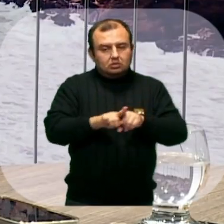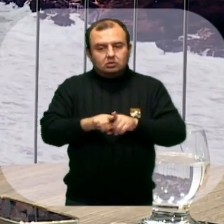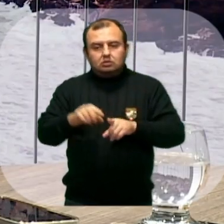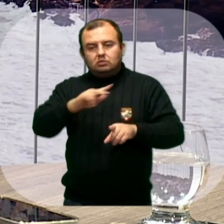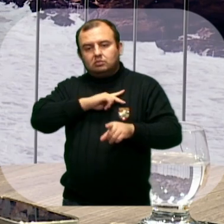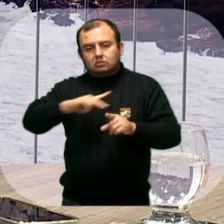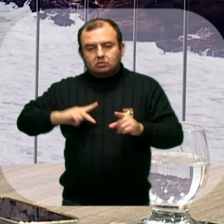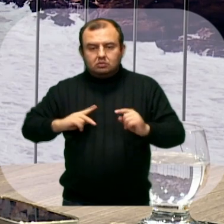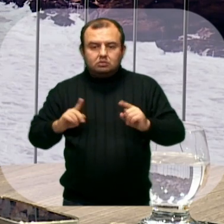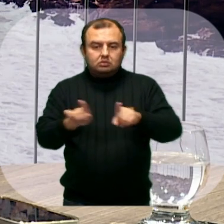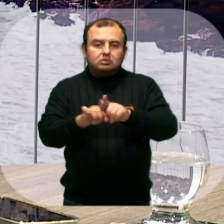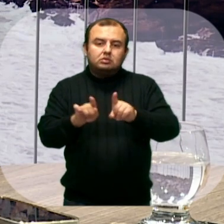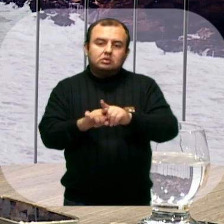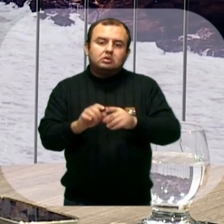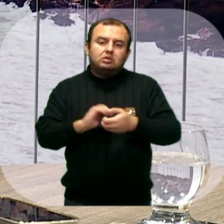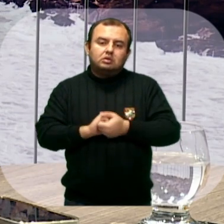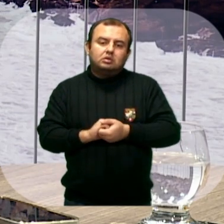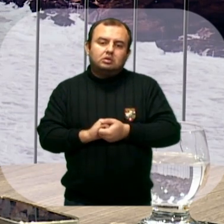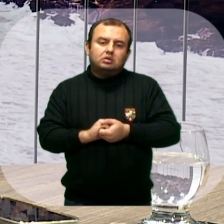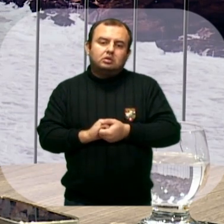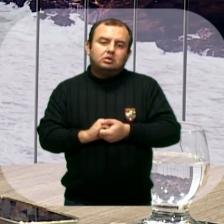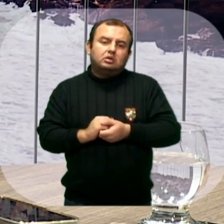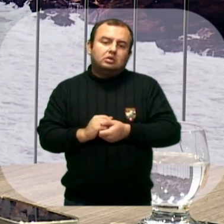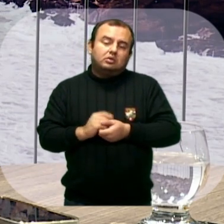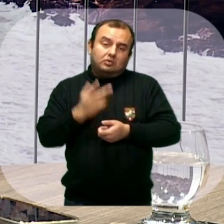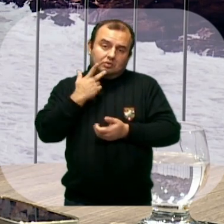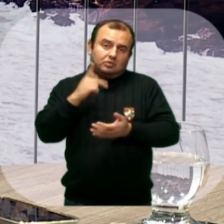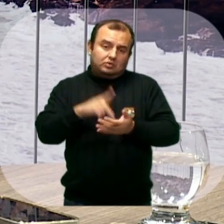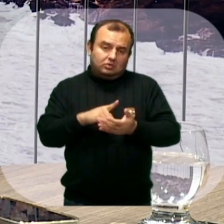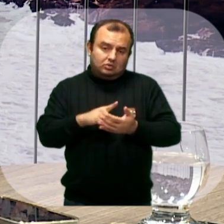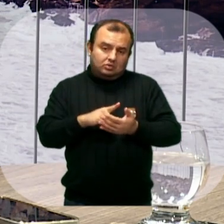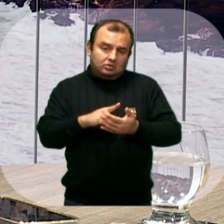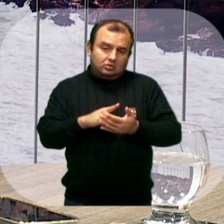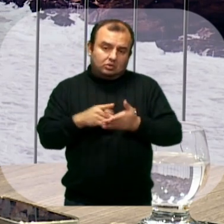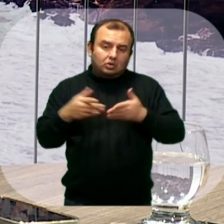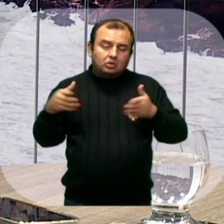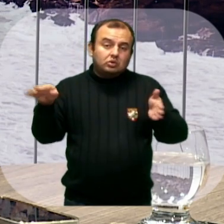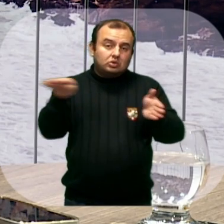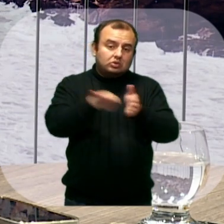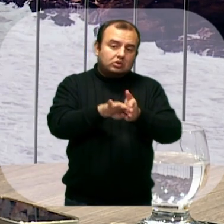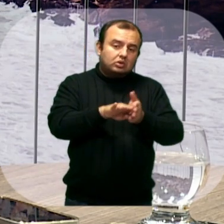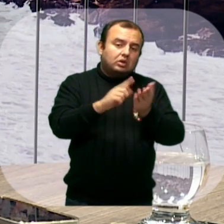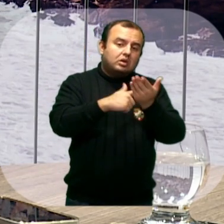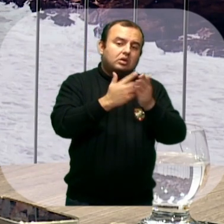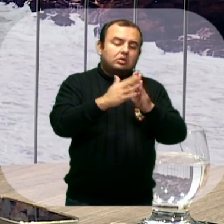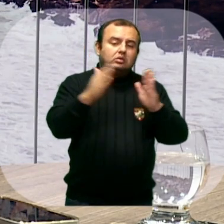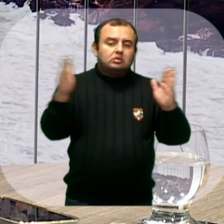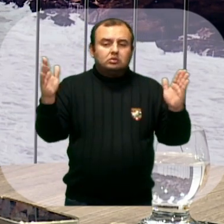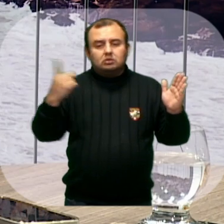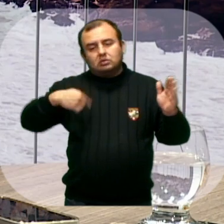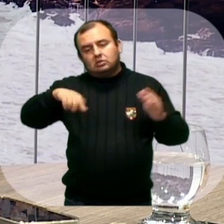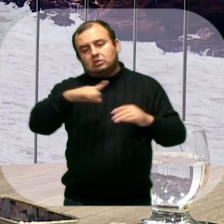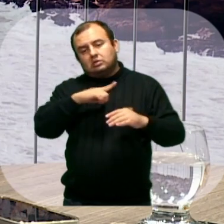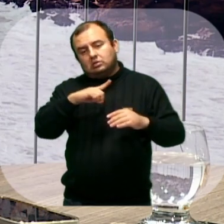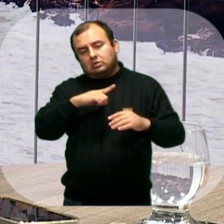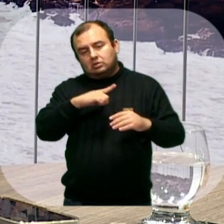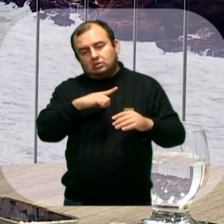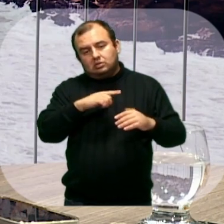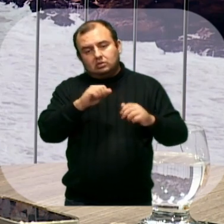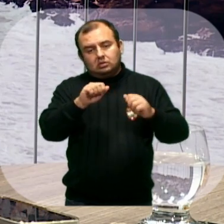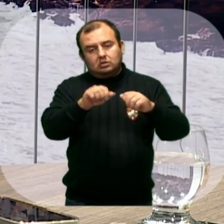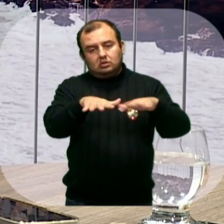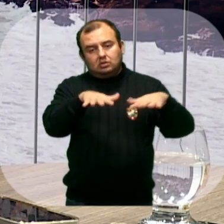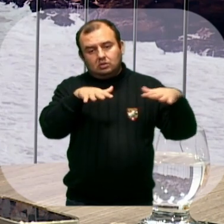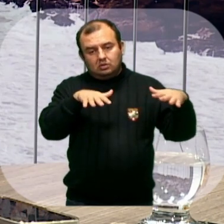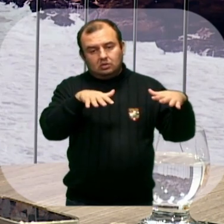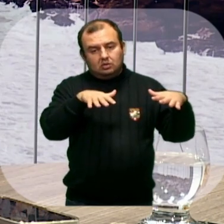bibliotecas escolares. Eu vou ser bem sincera, quando eu cheguei à biblioteca, nós tínhamos um auditório